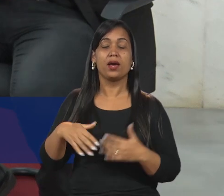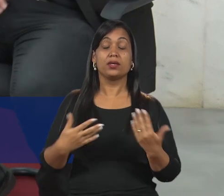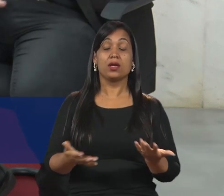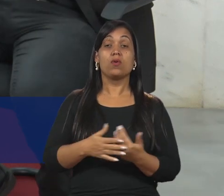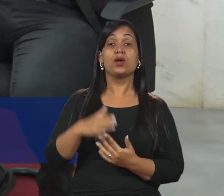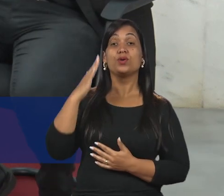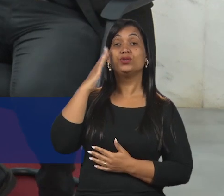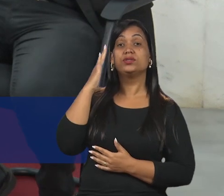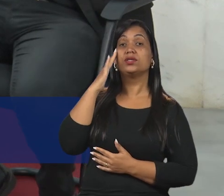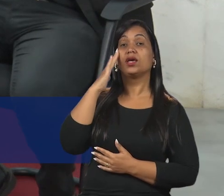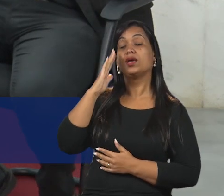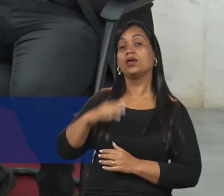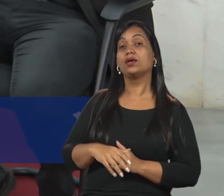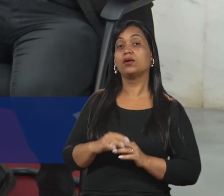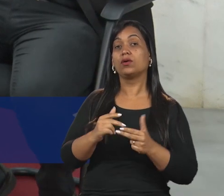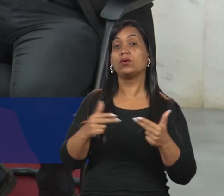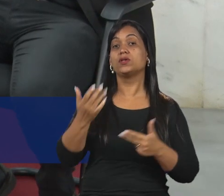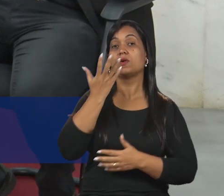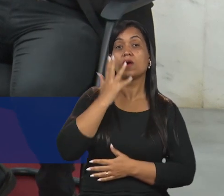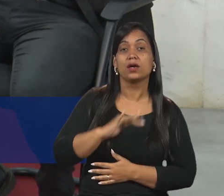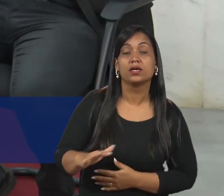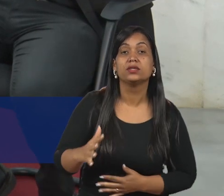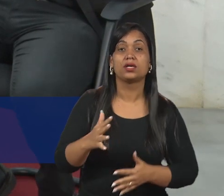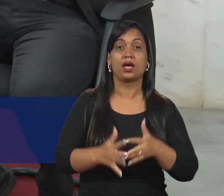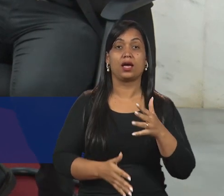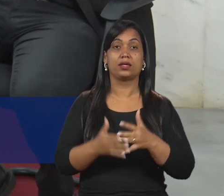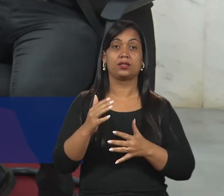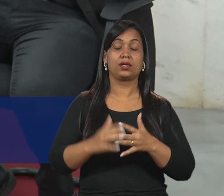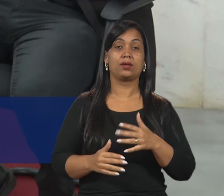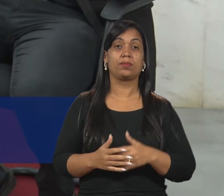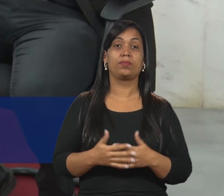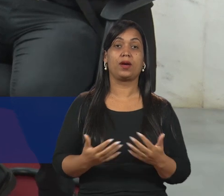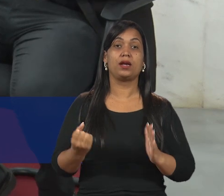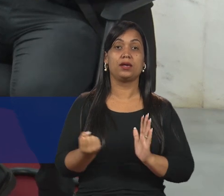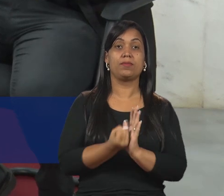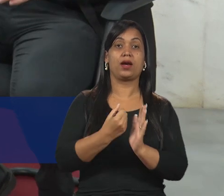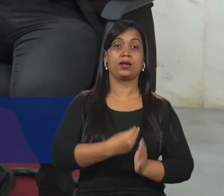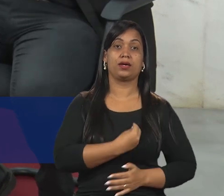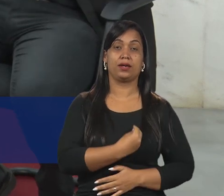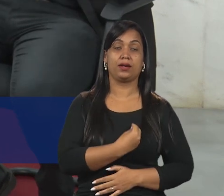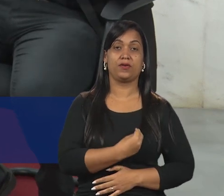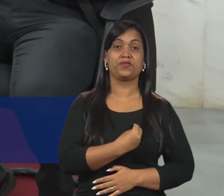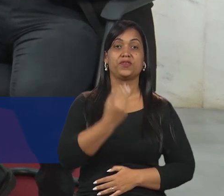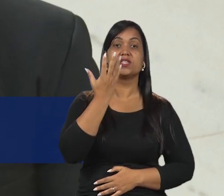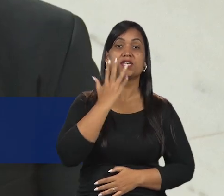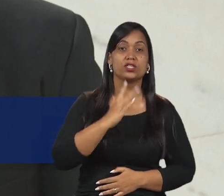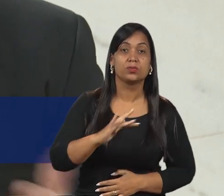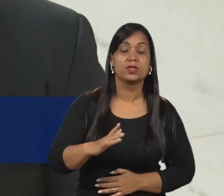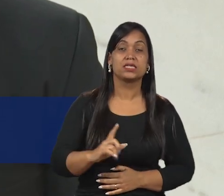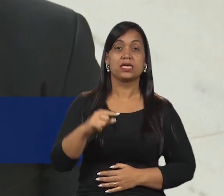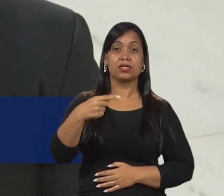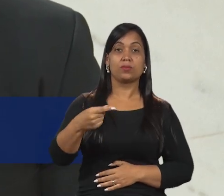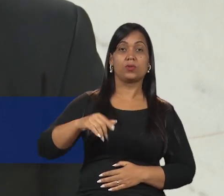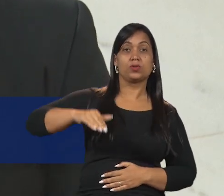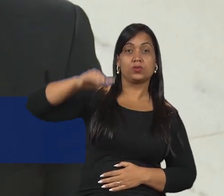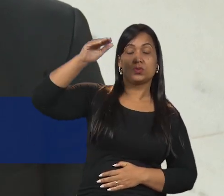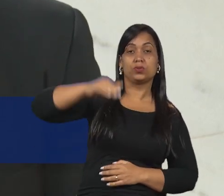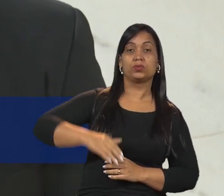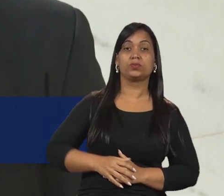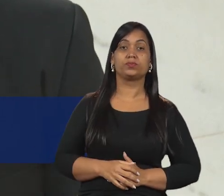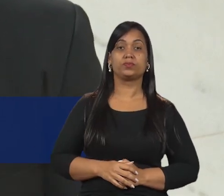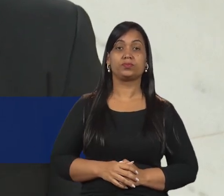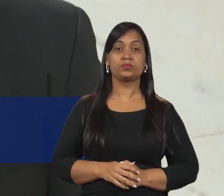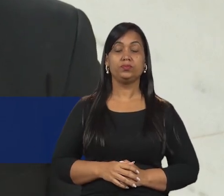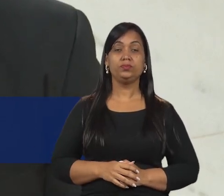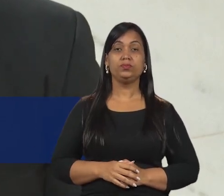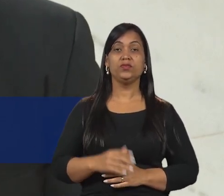uma questão dessa na infância atrapalha e marca a vida de uma criança e depois de um adulto.